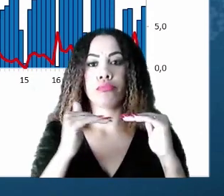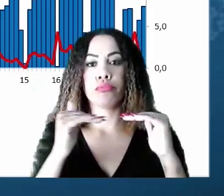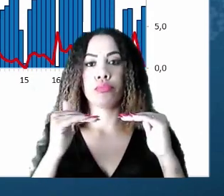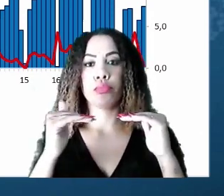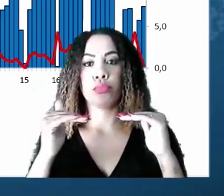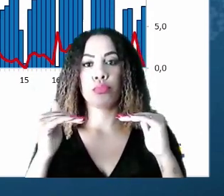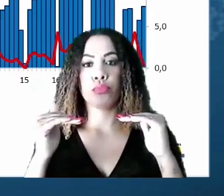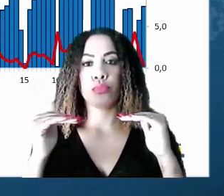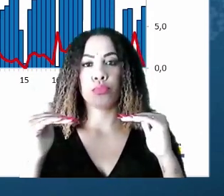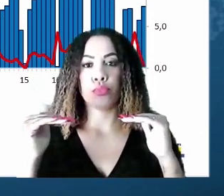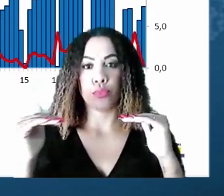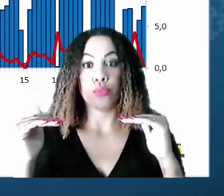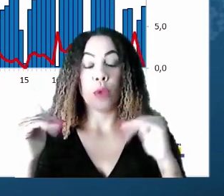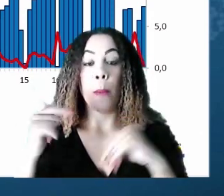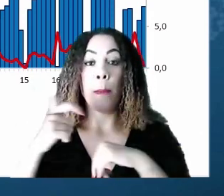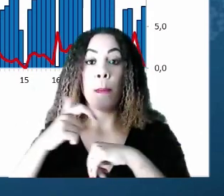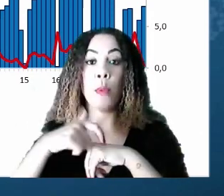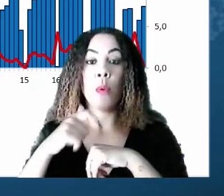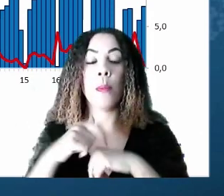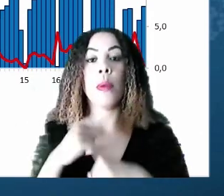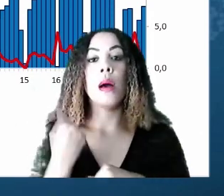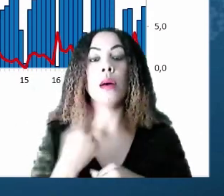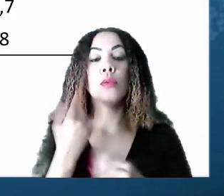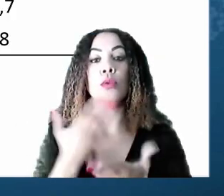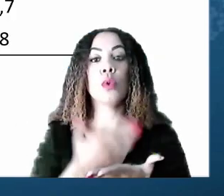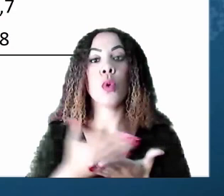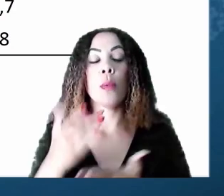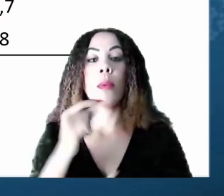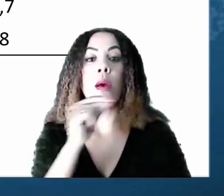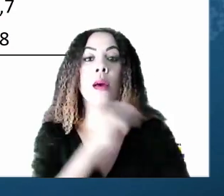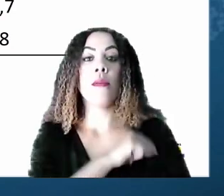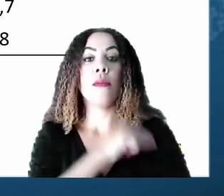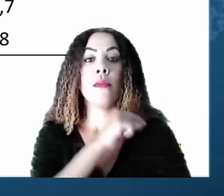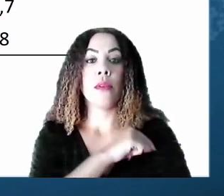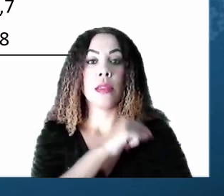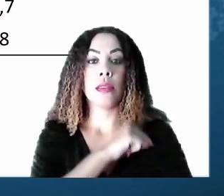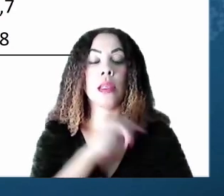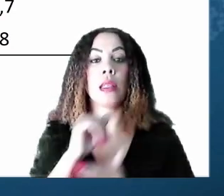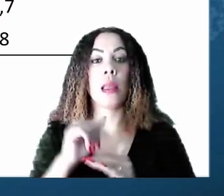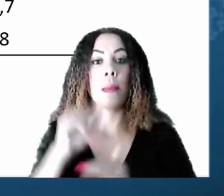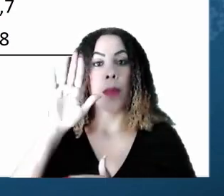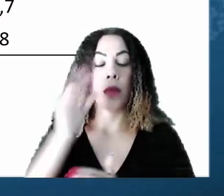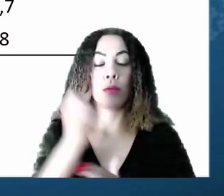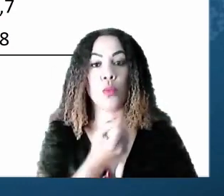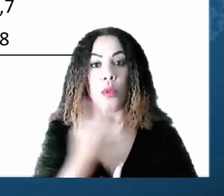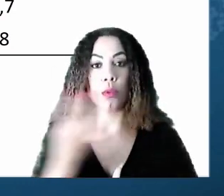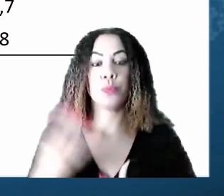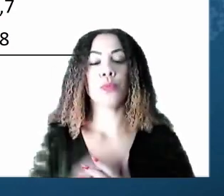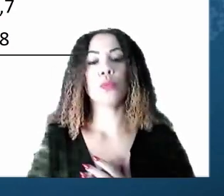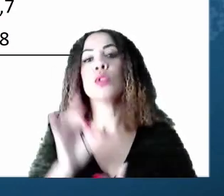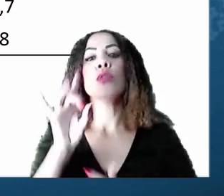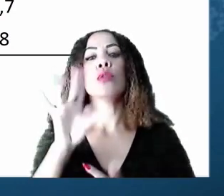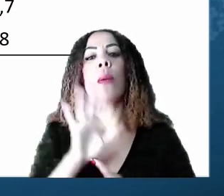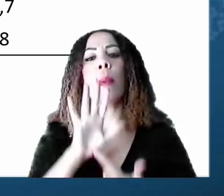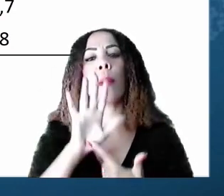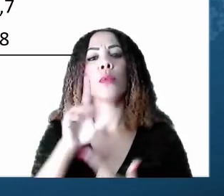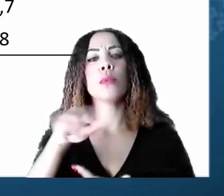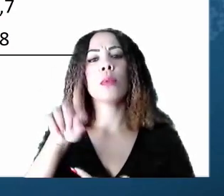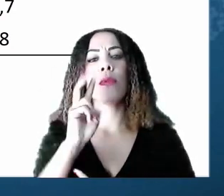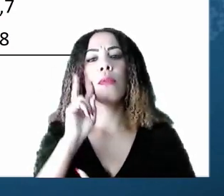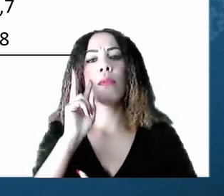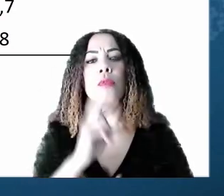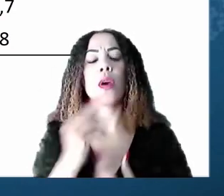começa uma vacinação numa escala maior. Então, só para demonstrar para vocês onde é que nós